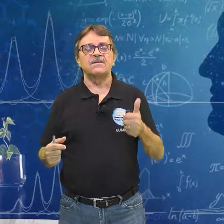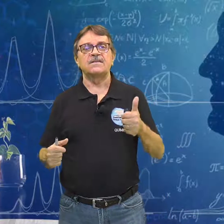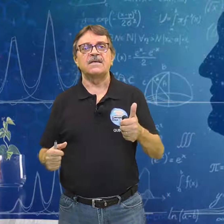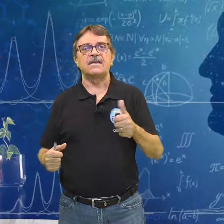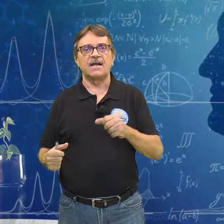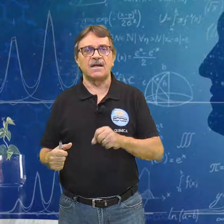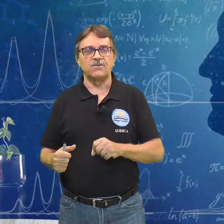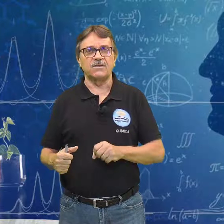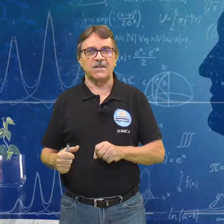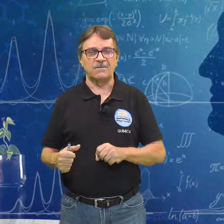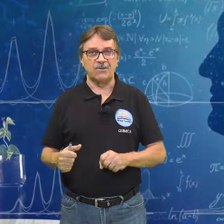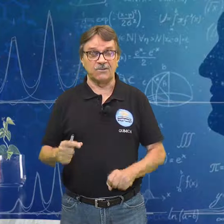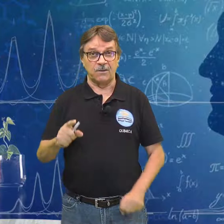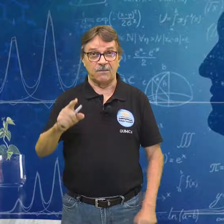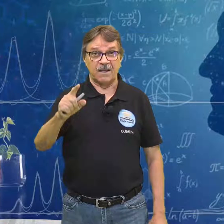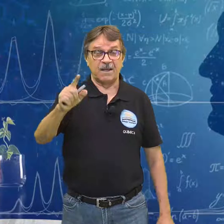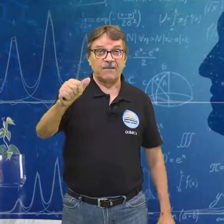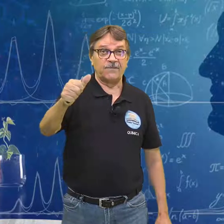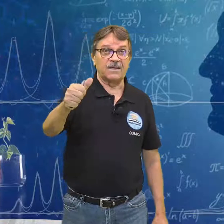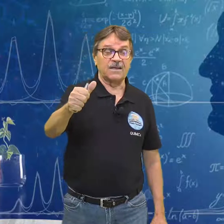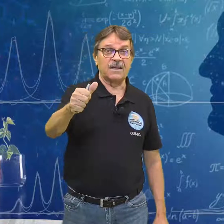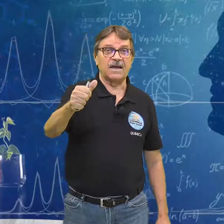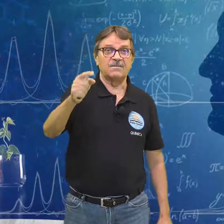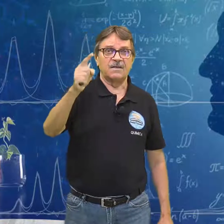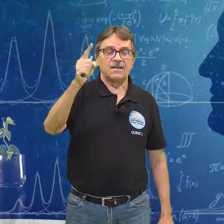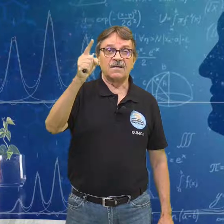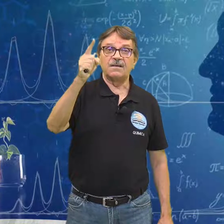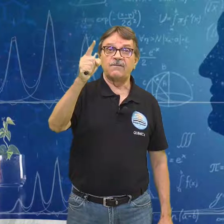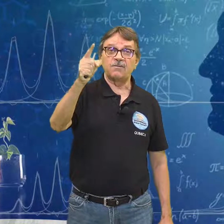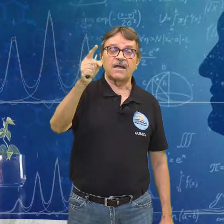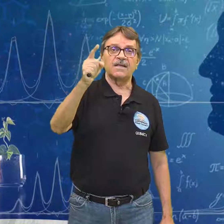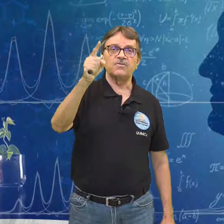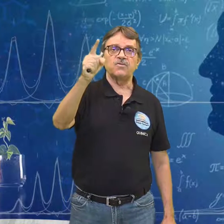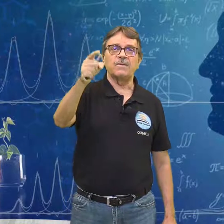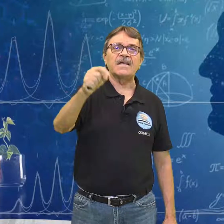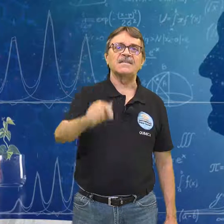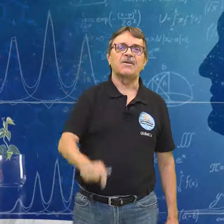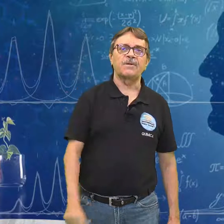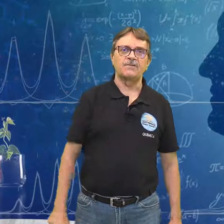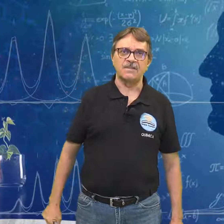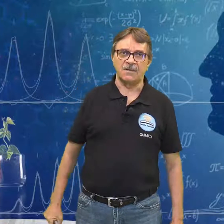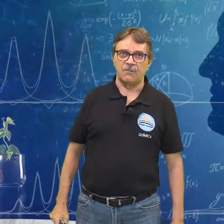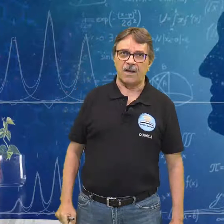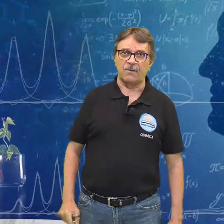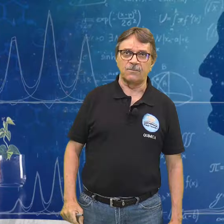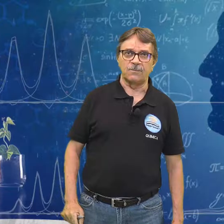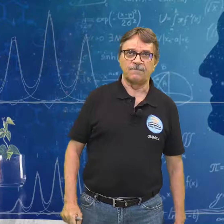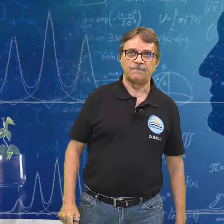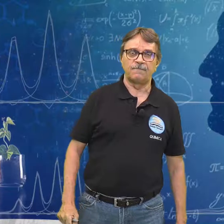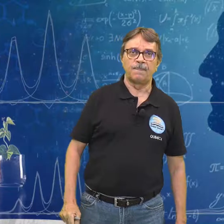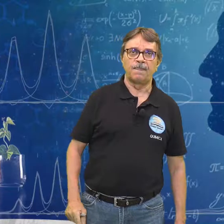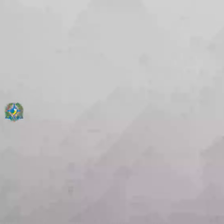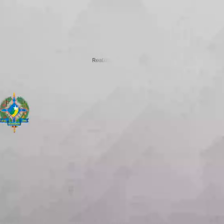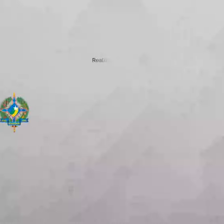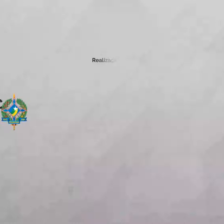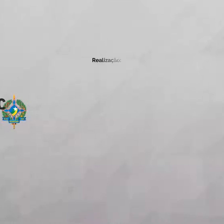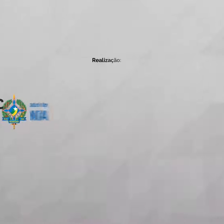alcinos CnH2n menos 2. Fique ligado que voltaremos com mais aula para você, meu caro aluno.